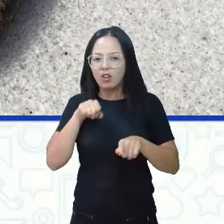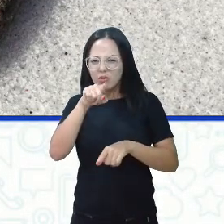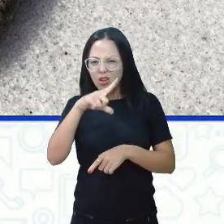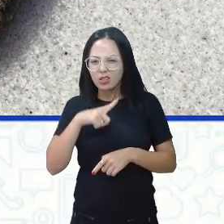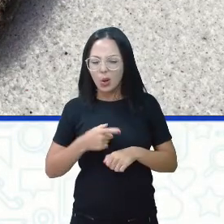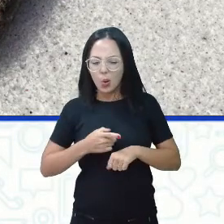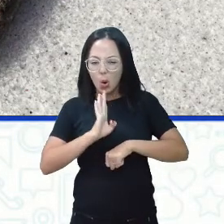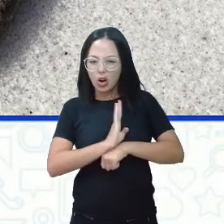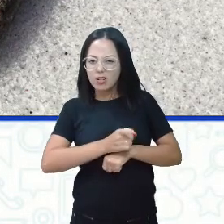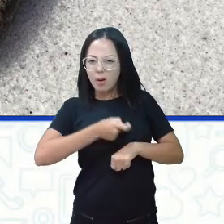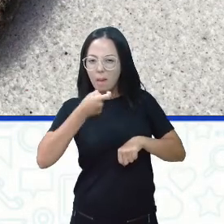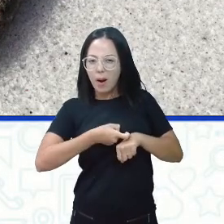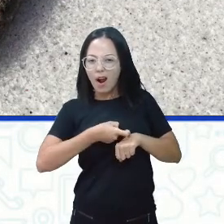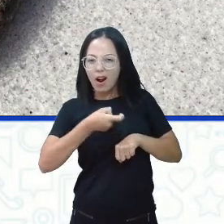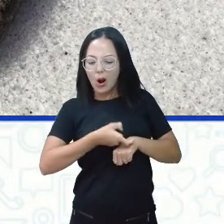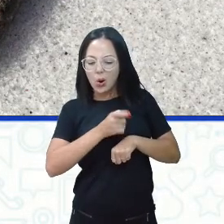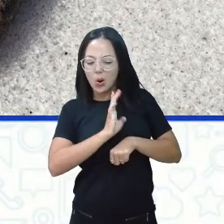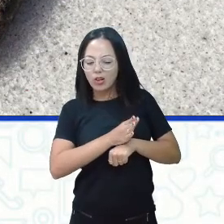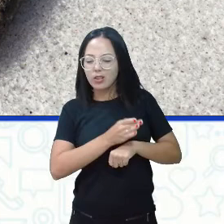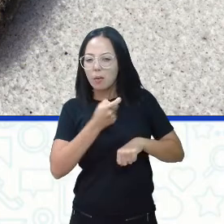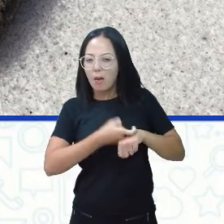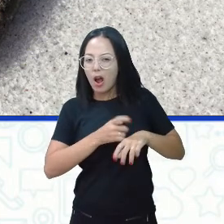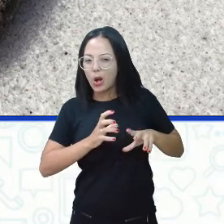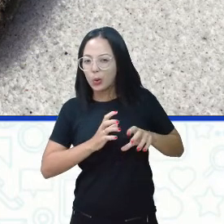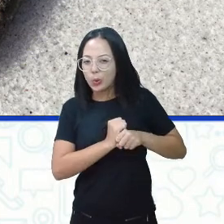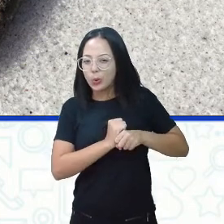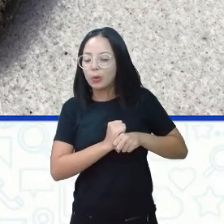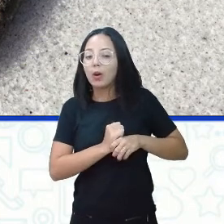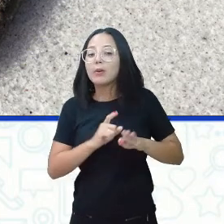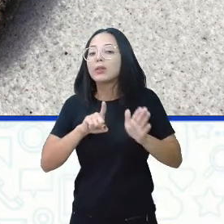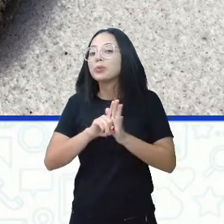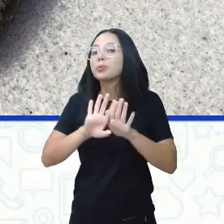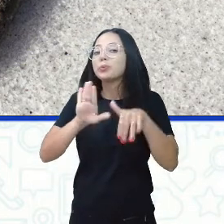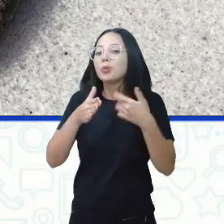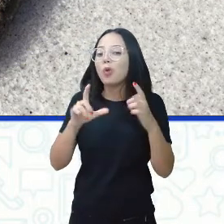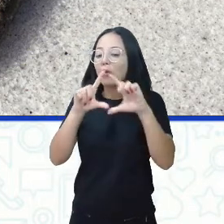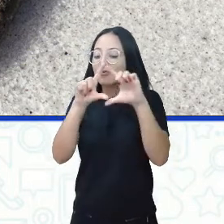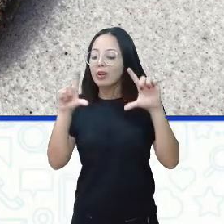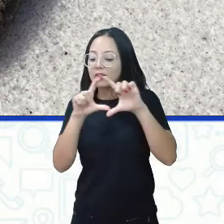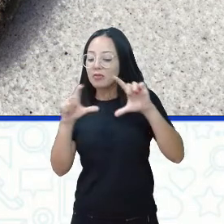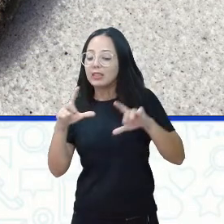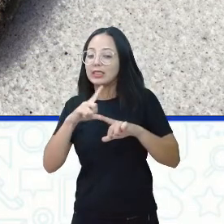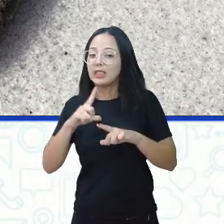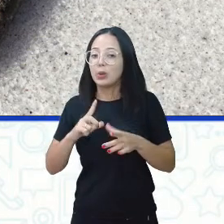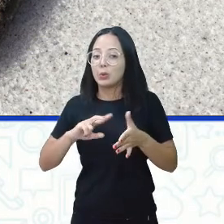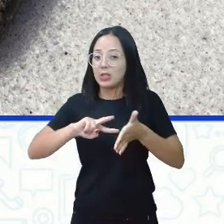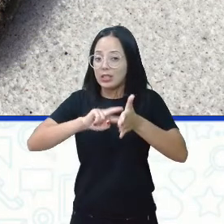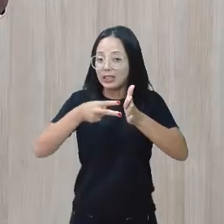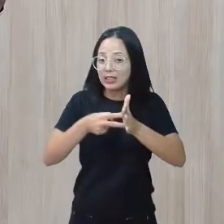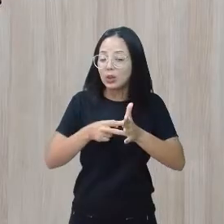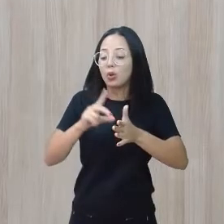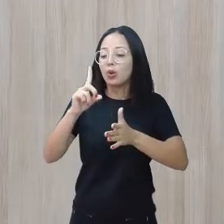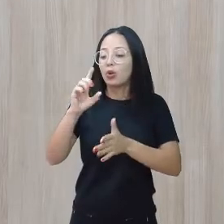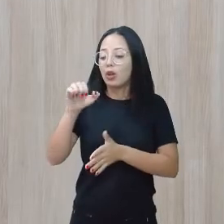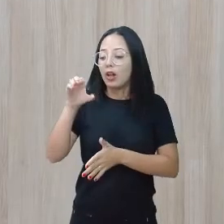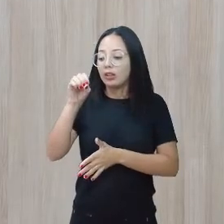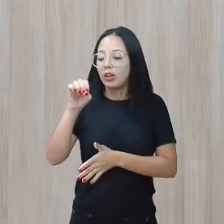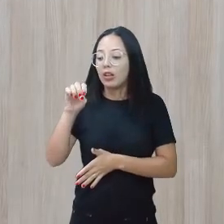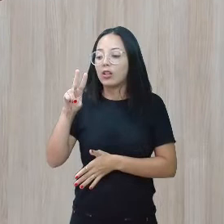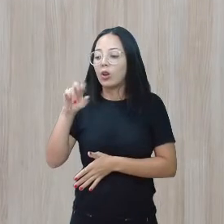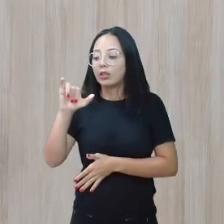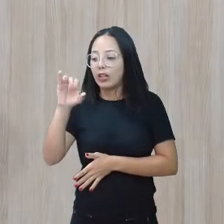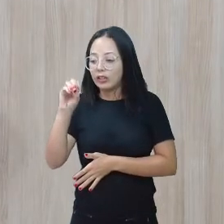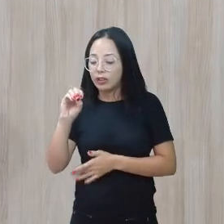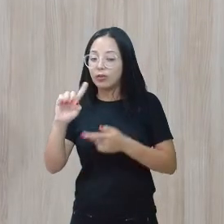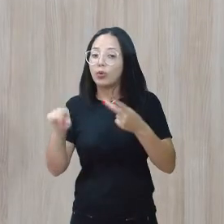um coração de pedra. Qual será das duas frases que eu tenho o sentido denotativo e o sentido conotativo? Ó,